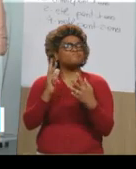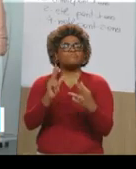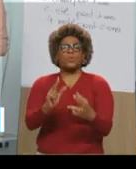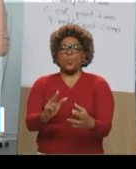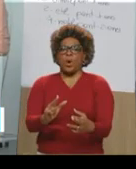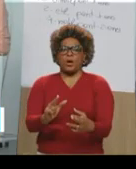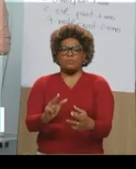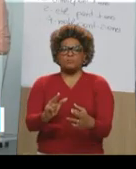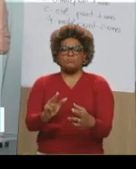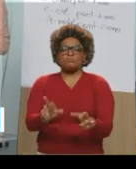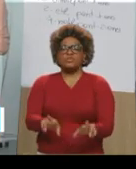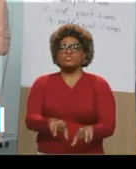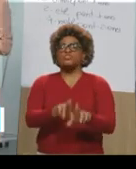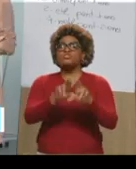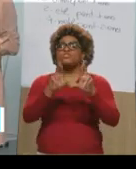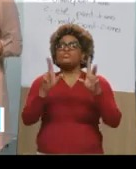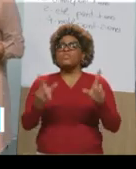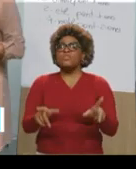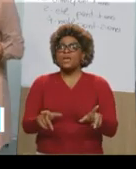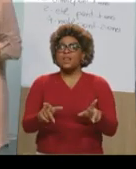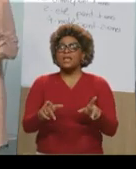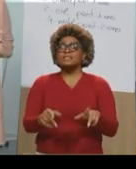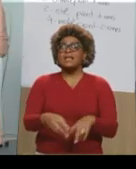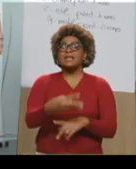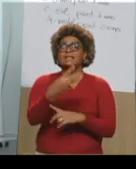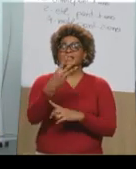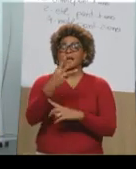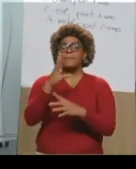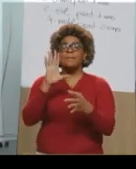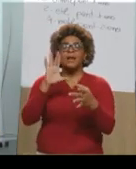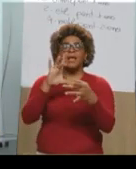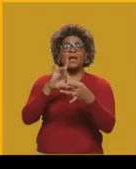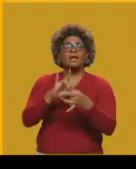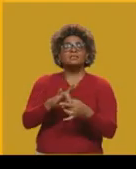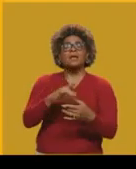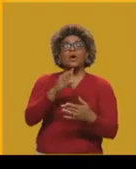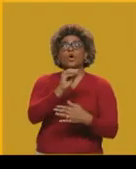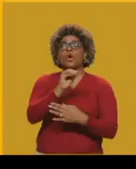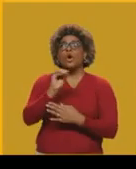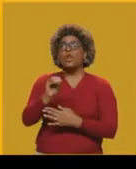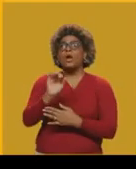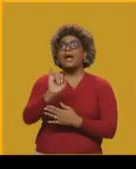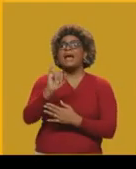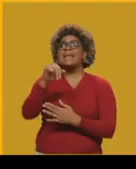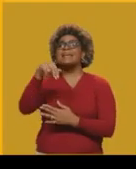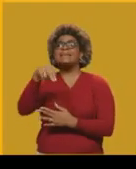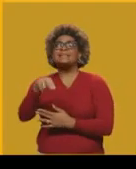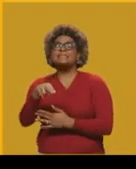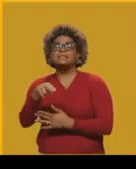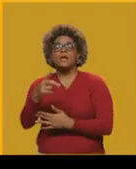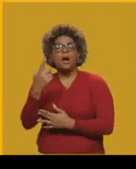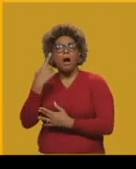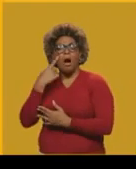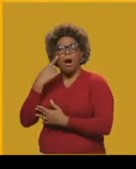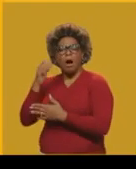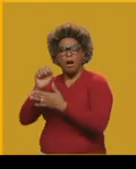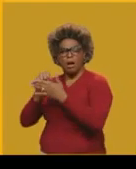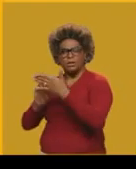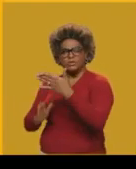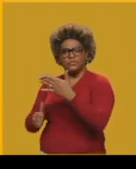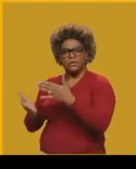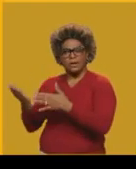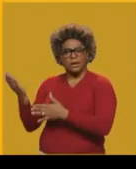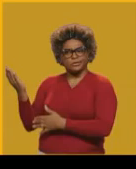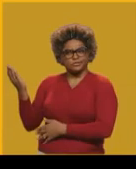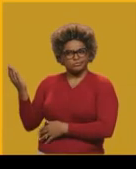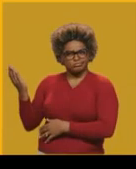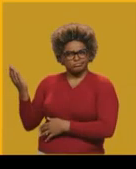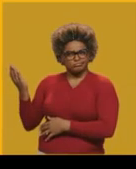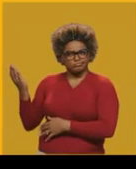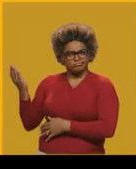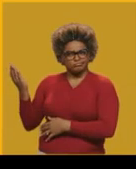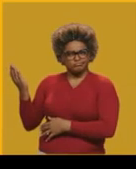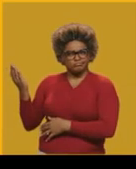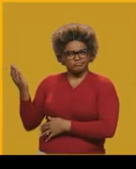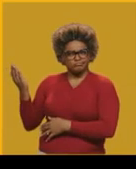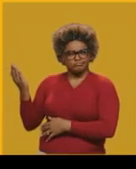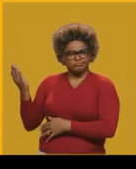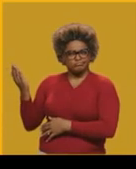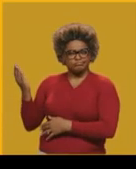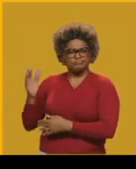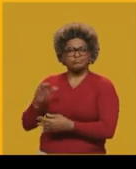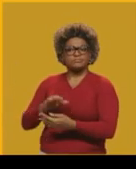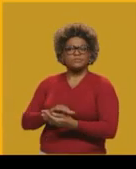o IN. Então, olha esse exercício. O gás liquefeito do petróleo GLP é uma mistura de propano,